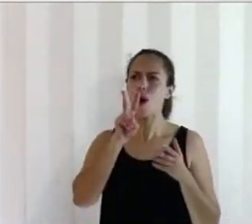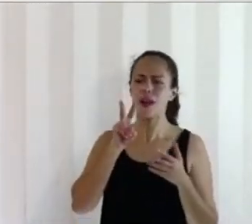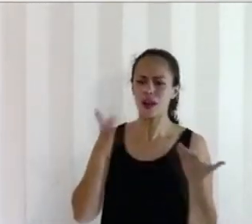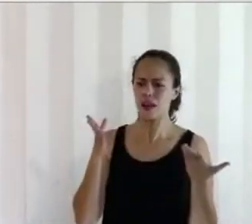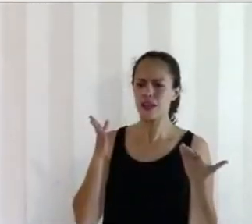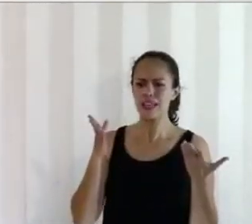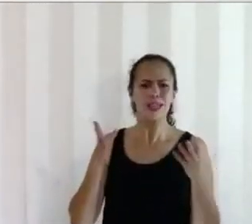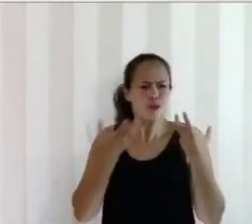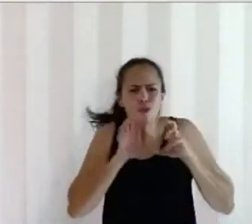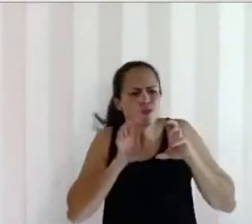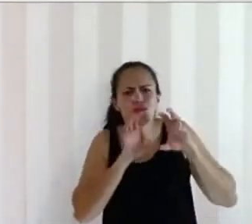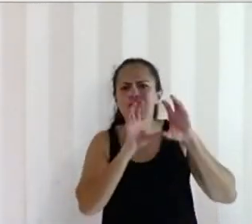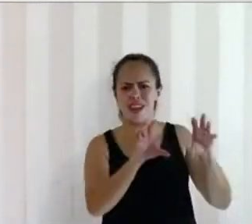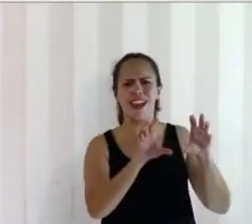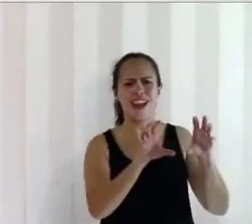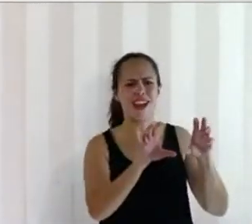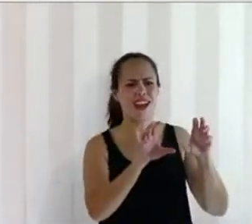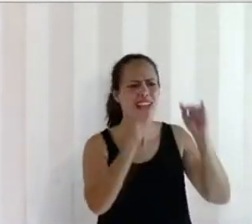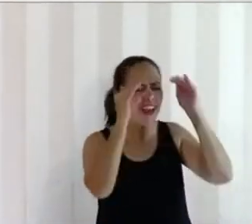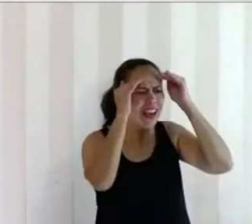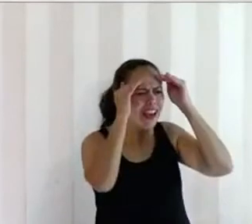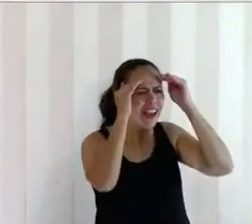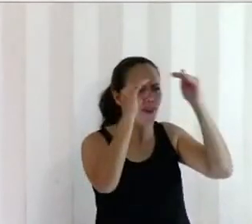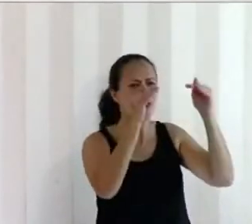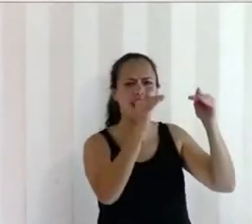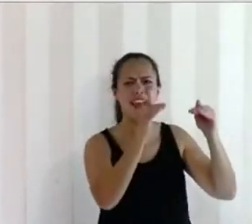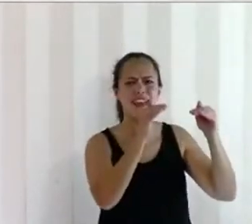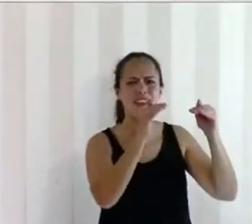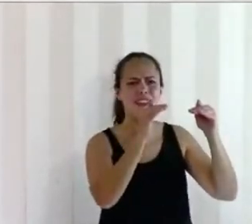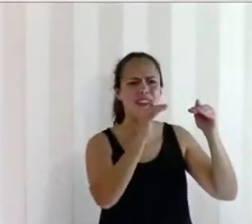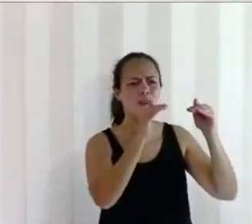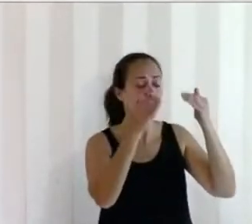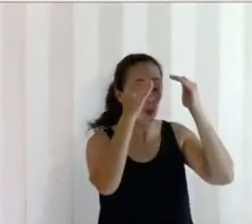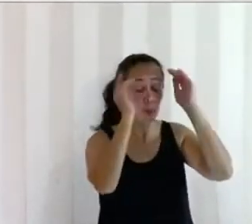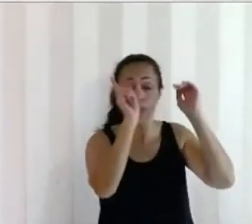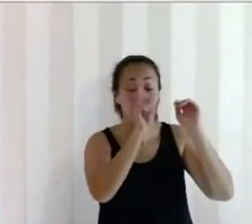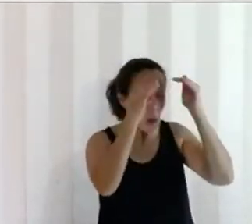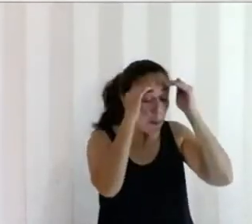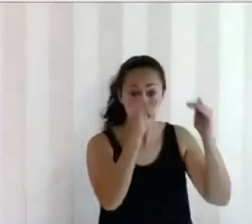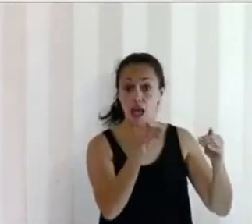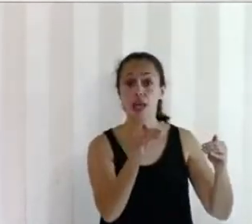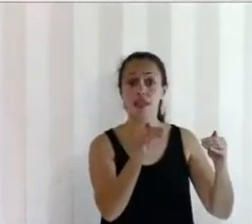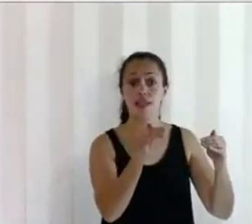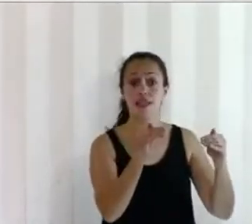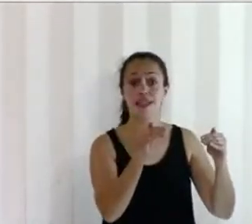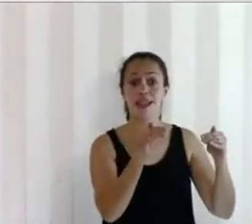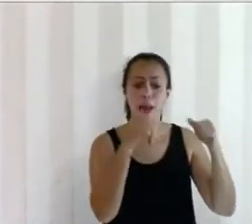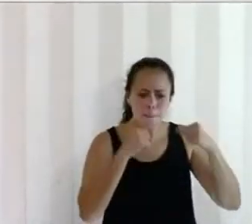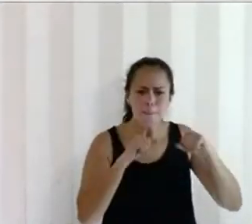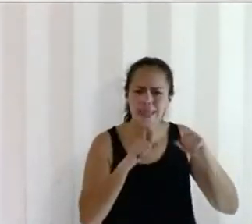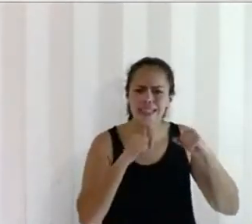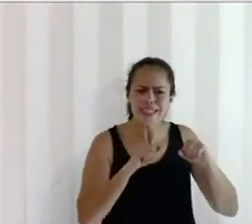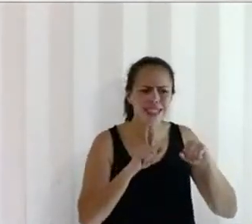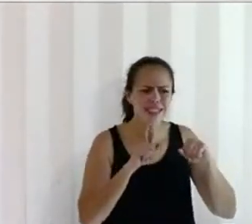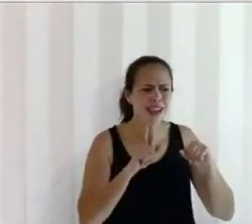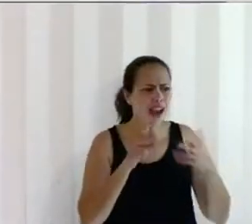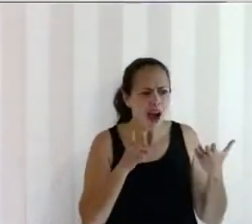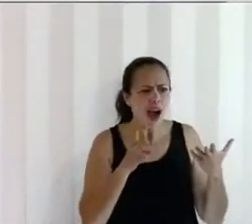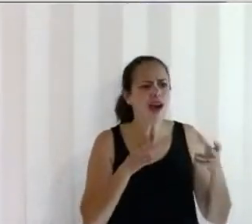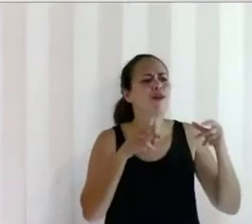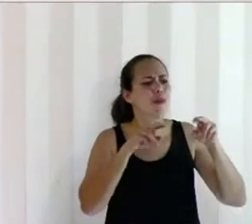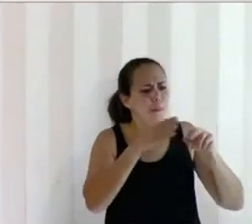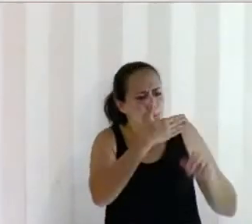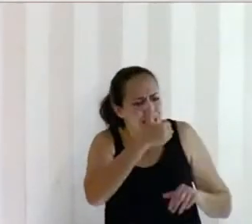em devocional, já pensou? Nós abrindo a boca, usando bem nossas plataformas, usando bem nosso